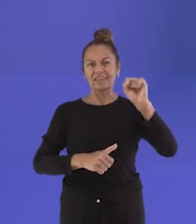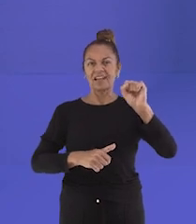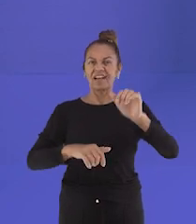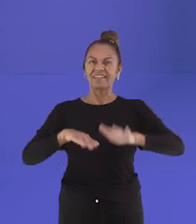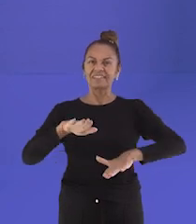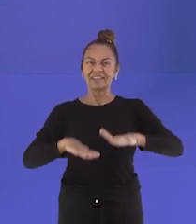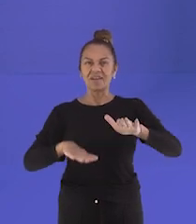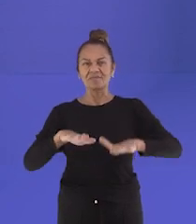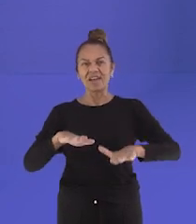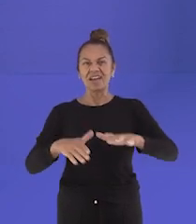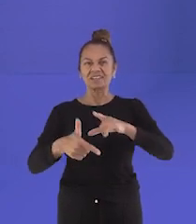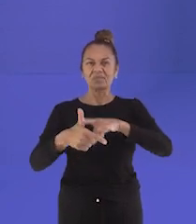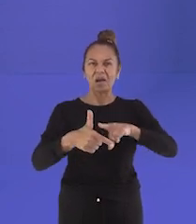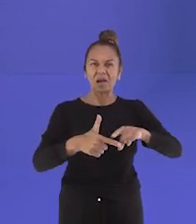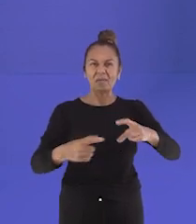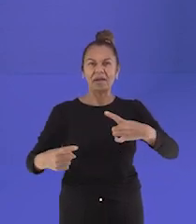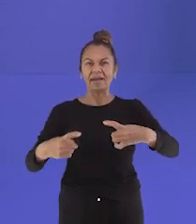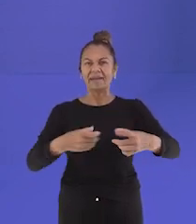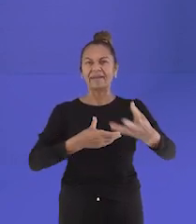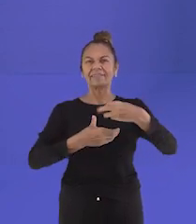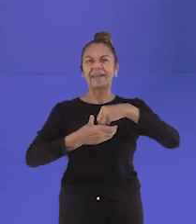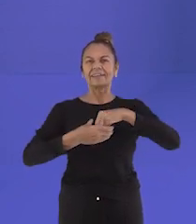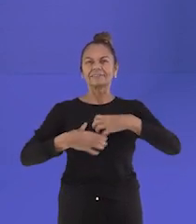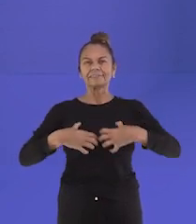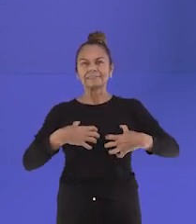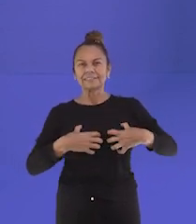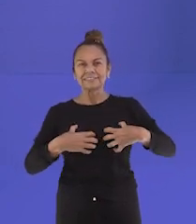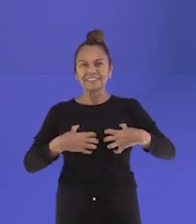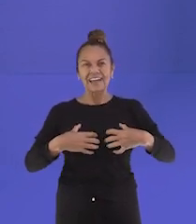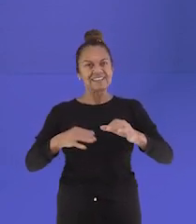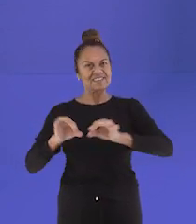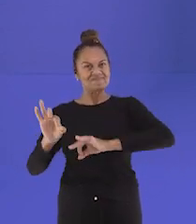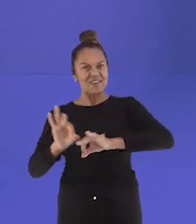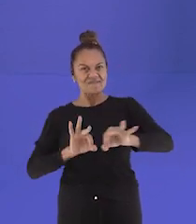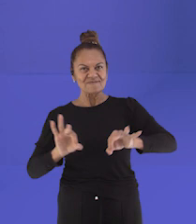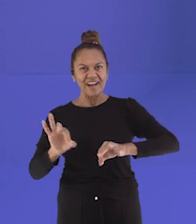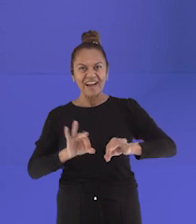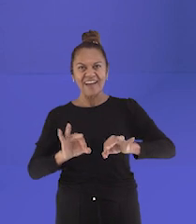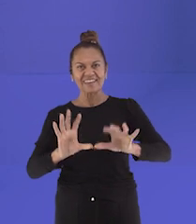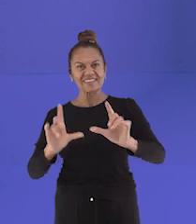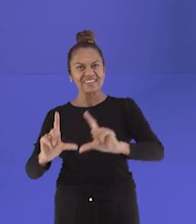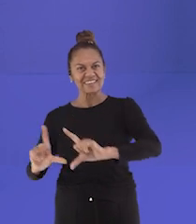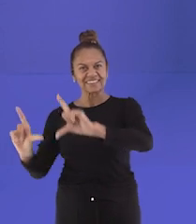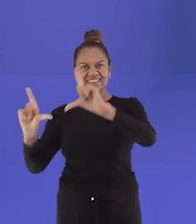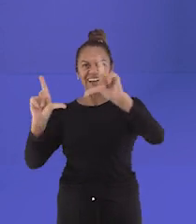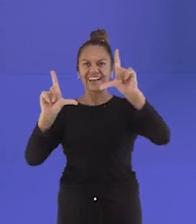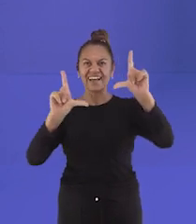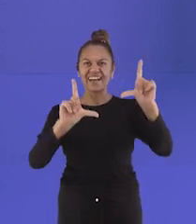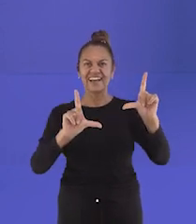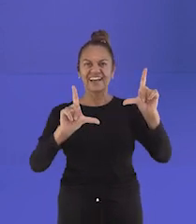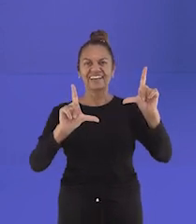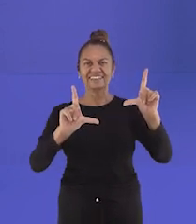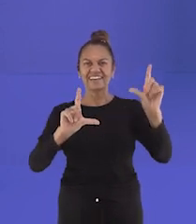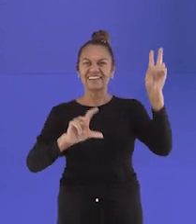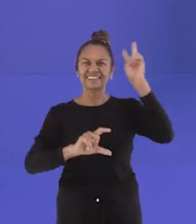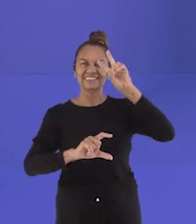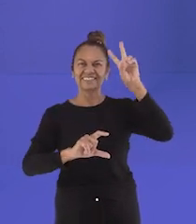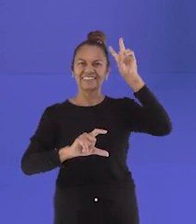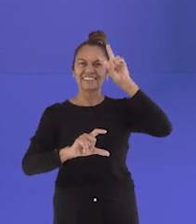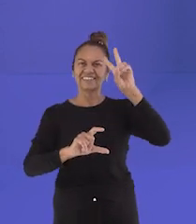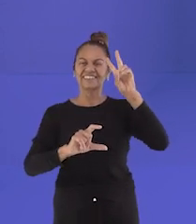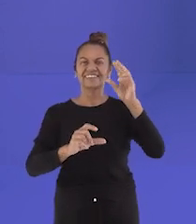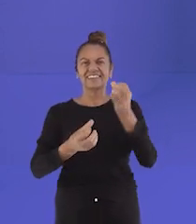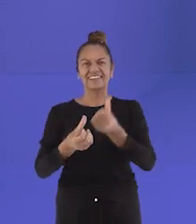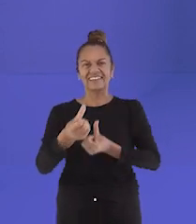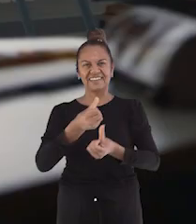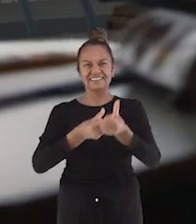vezes é conosco mesmos. Apertem os cintos porque estamos em mais um quadro Histórias da